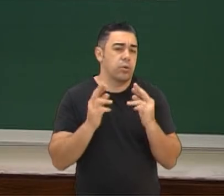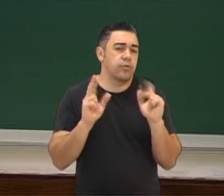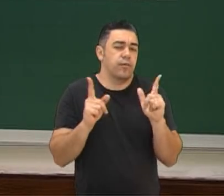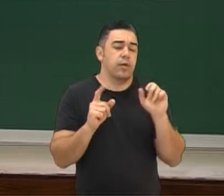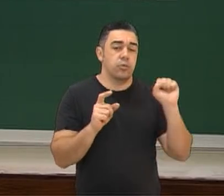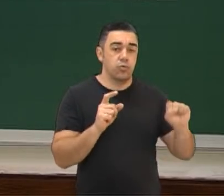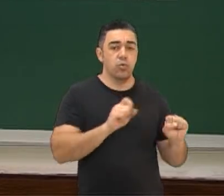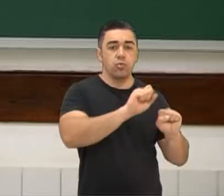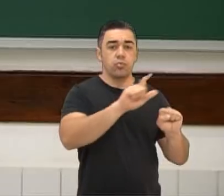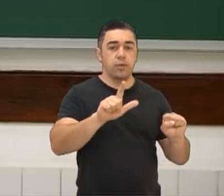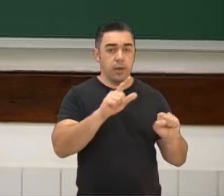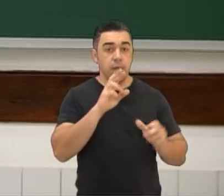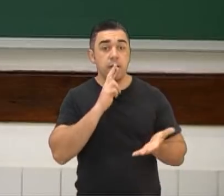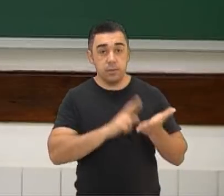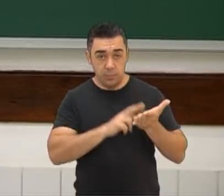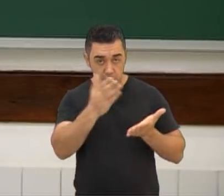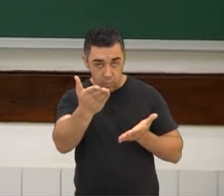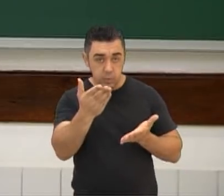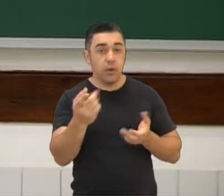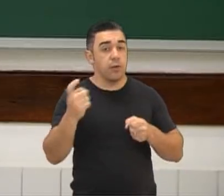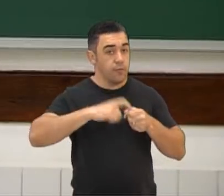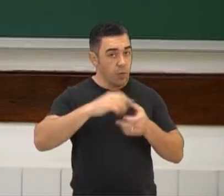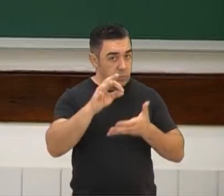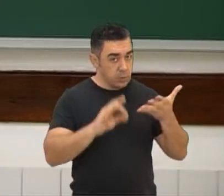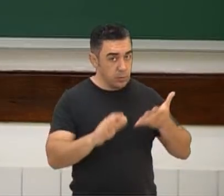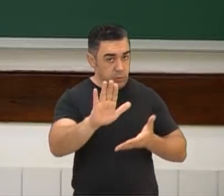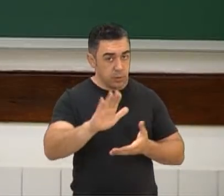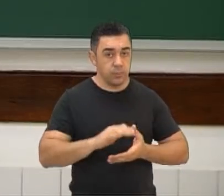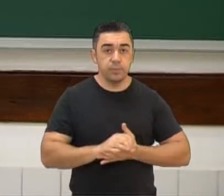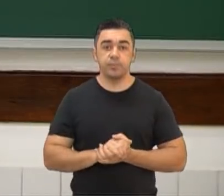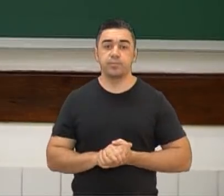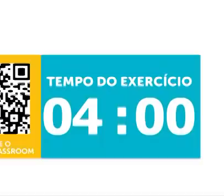Sudeste? Então respondam lá para nós e já voltamos para corrigir.